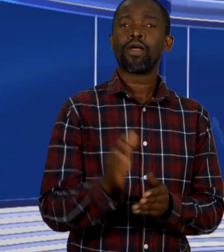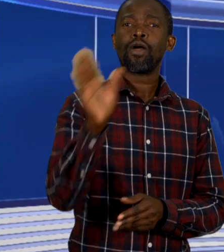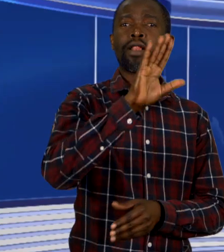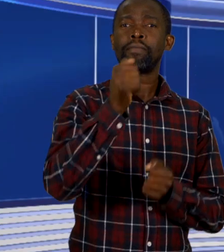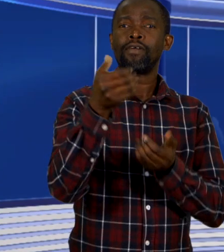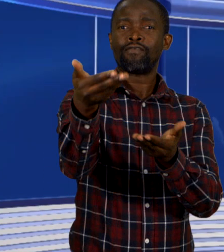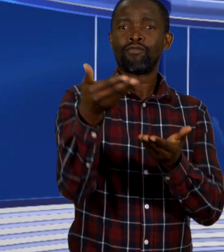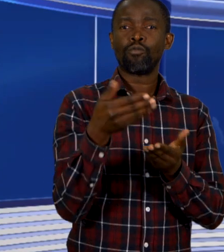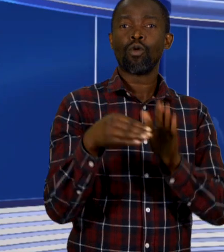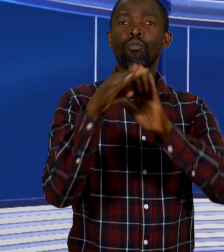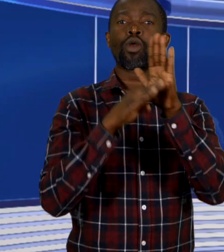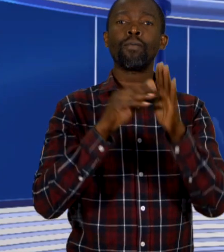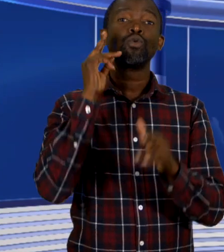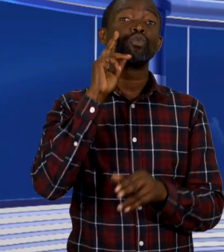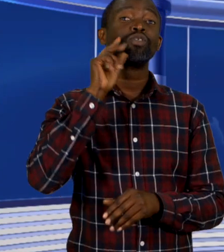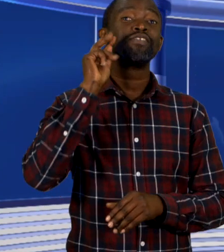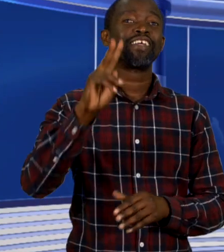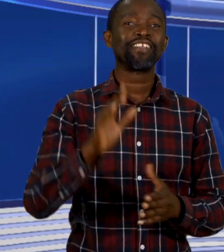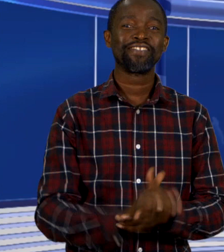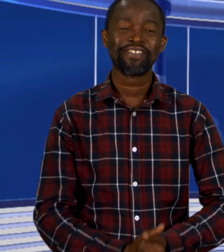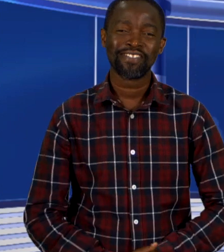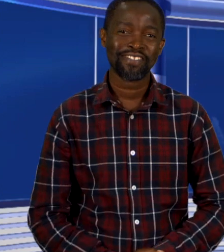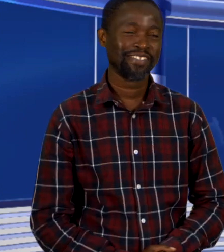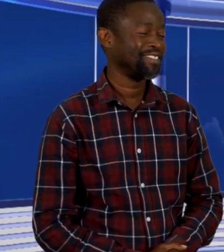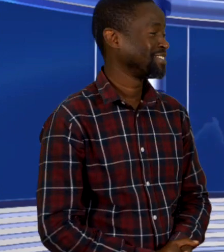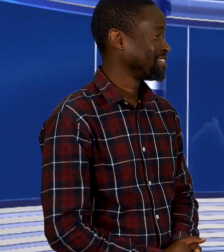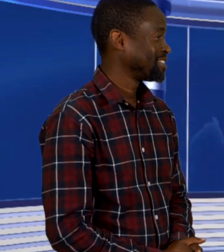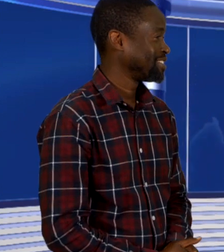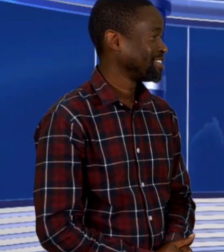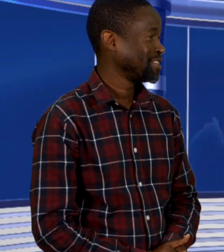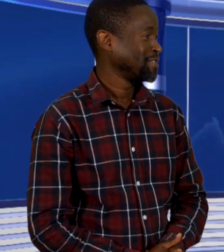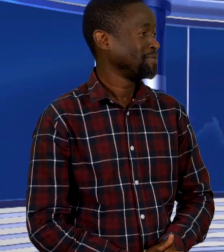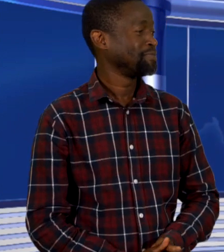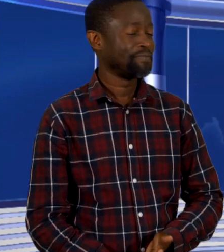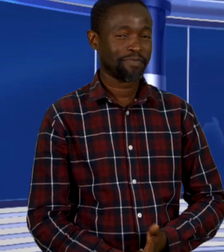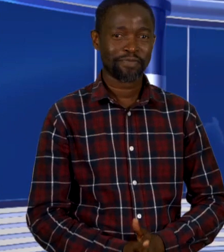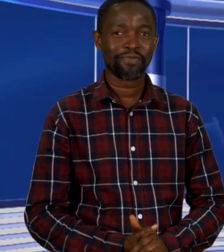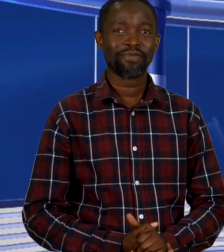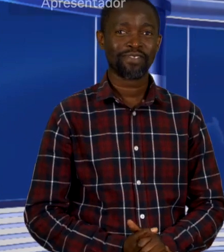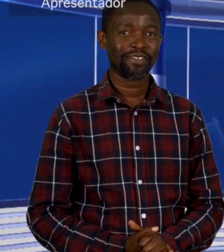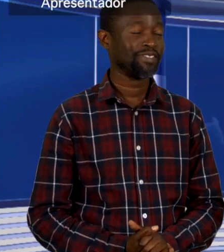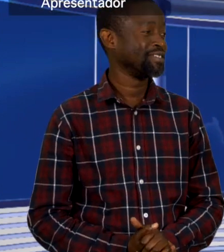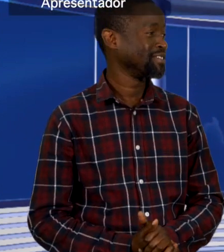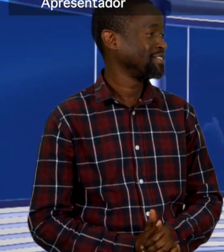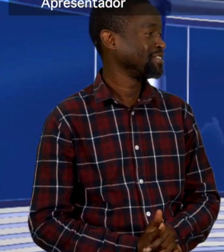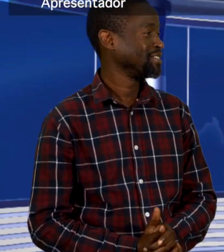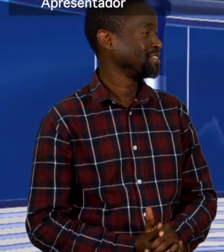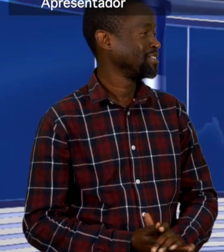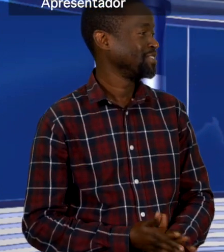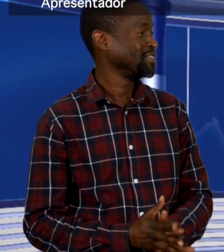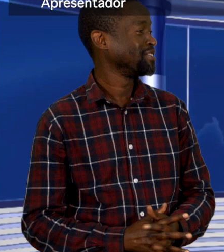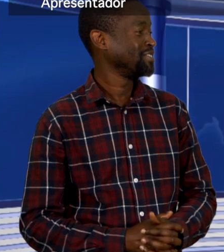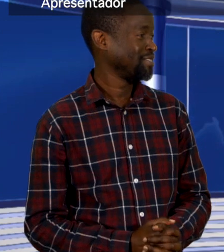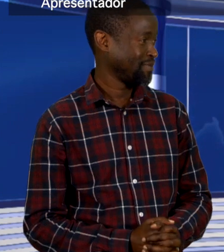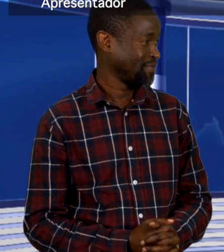Olá, estimado telespectador. Seja bem-vindo a mais uma edição do programa da TV Surdo. Saiba, nesta